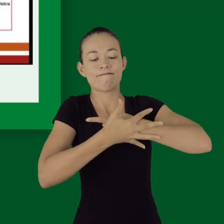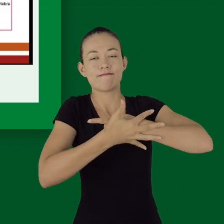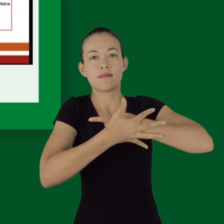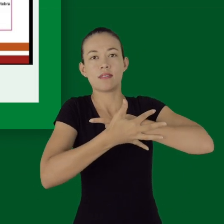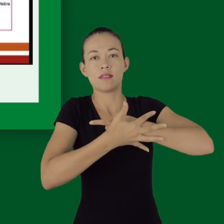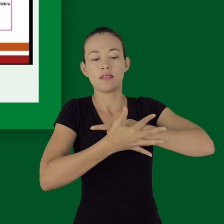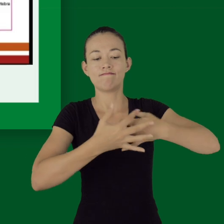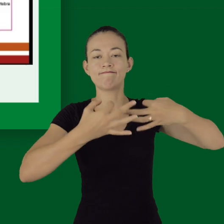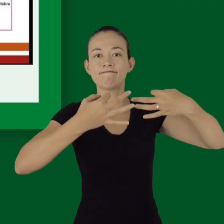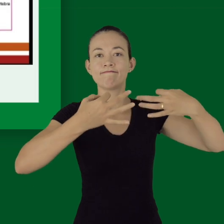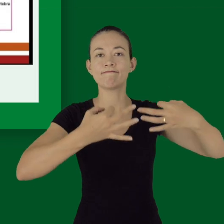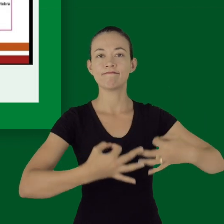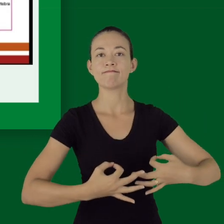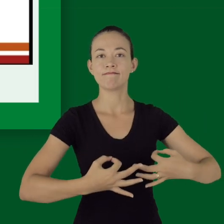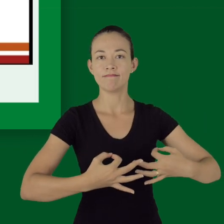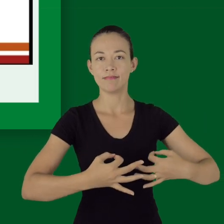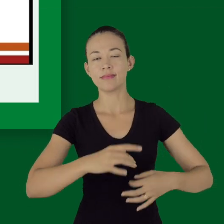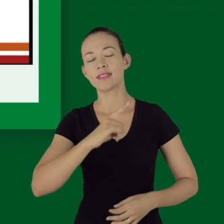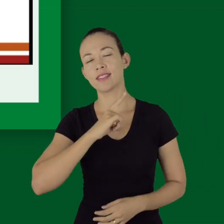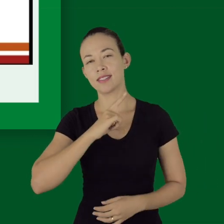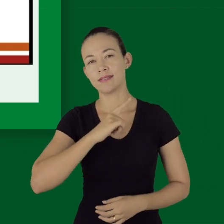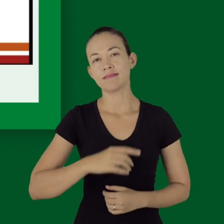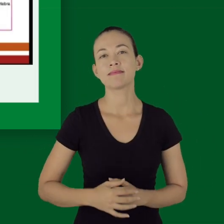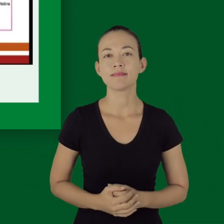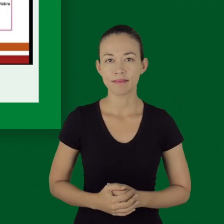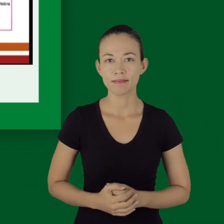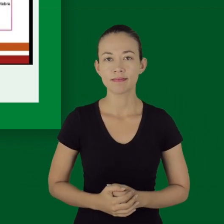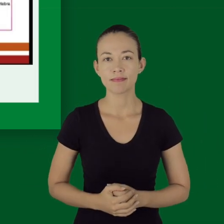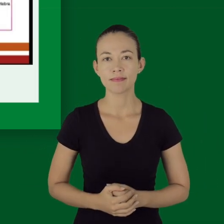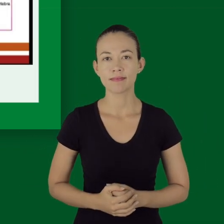em relação à sua resposta. Raiz, né?